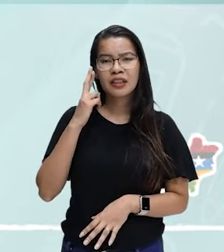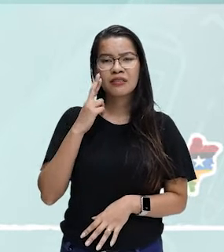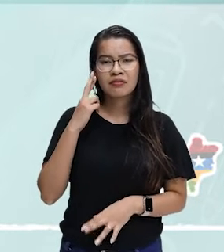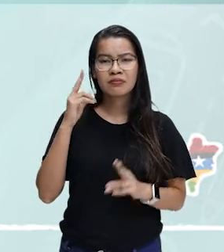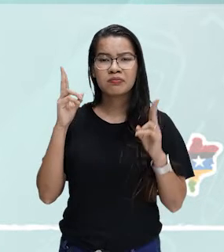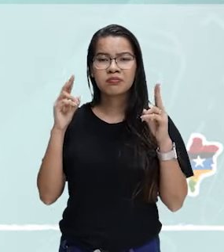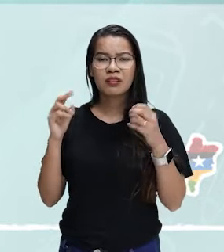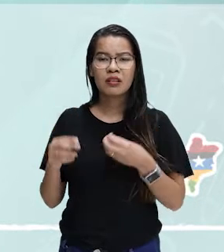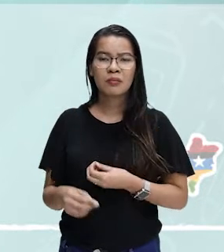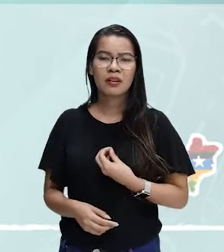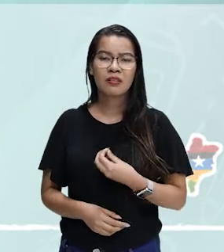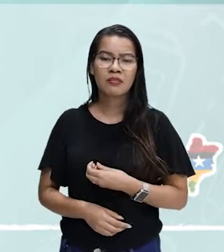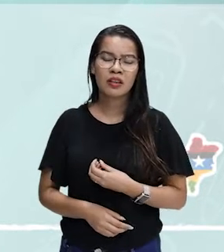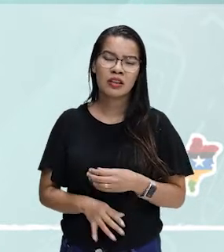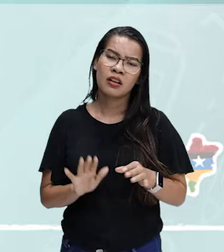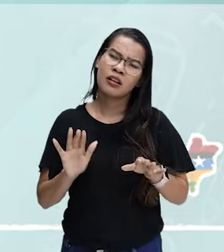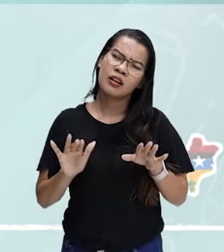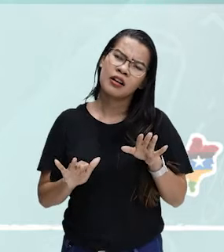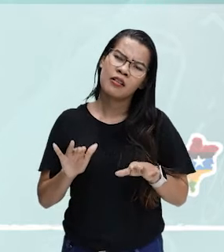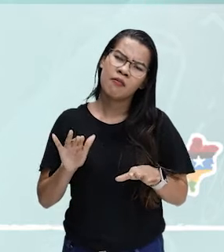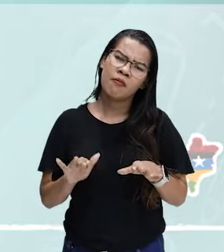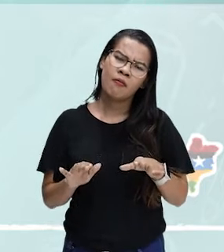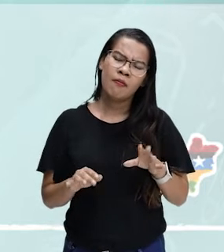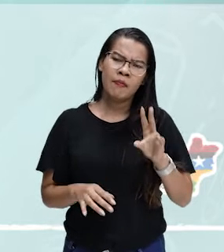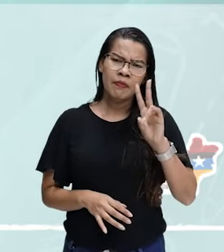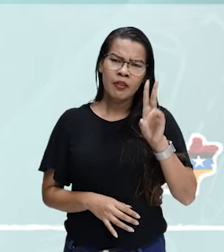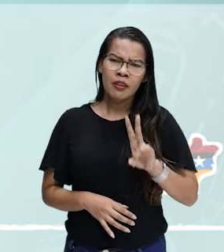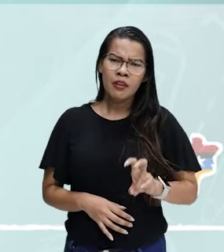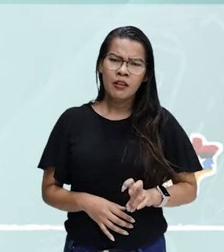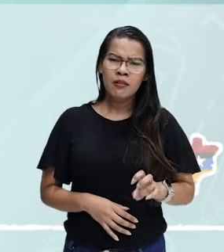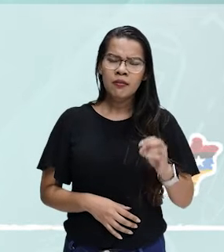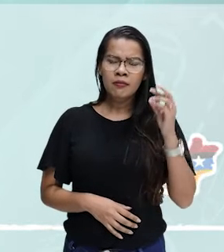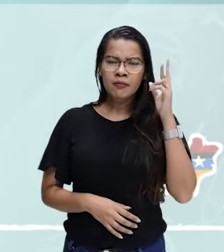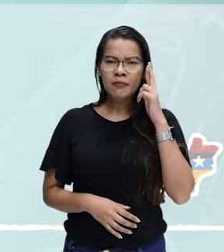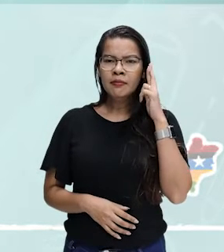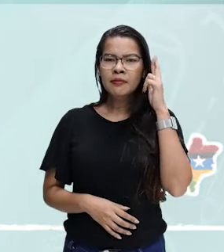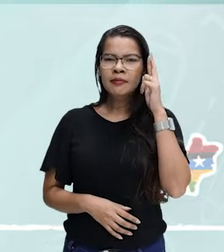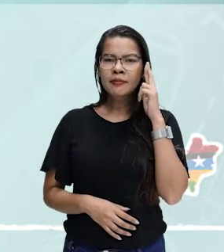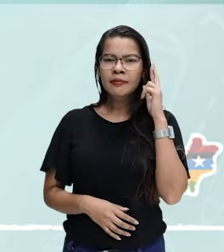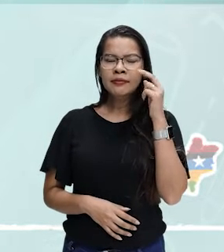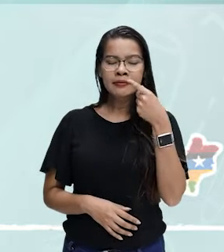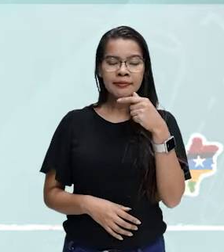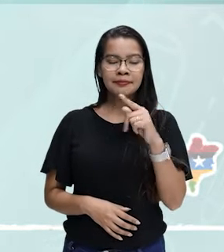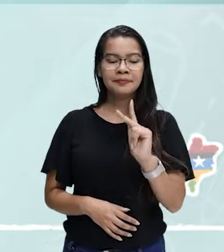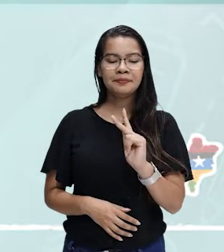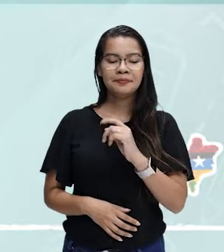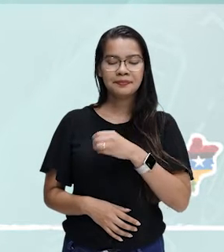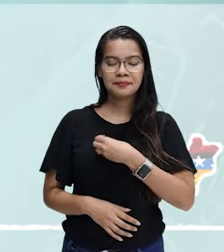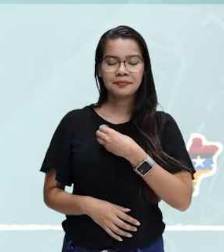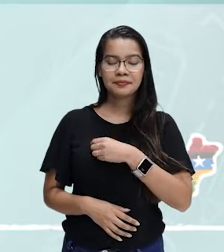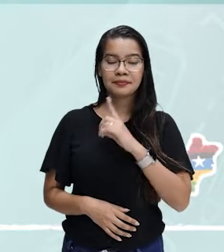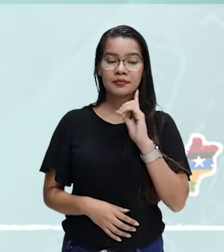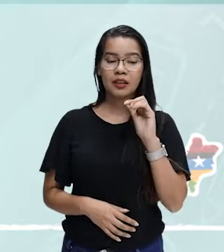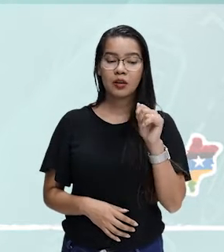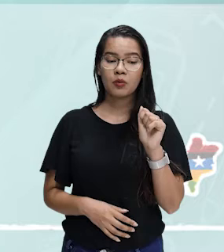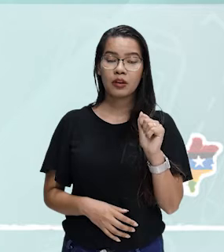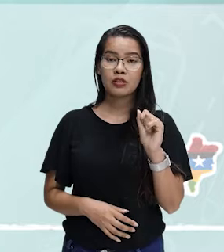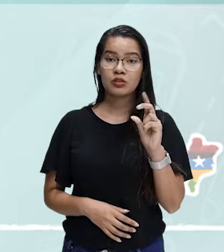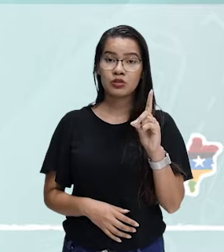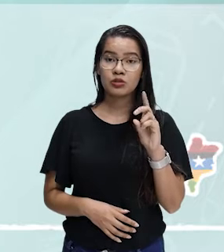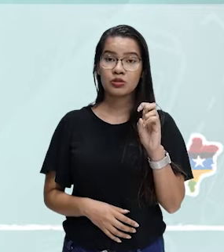tá? Vez por outra, gente, aí é um adjunto adnominal, ou melhor, um